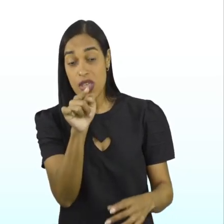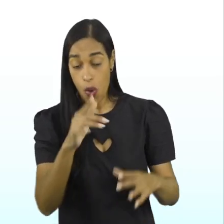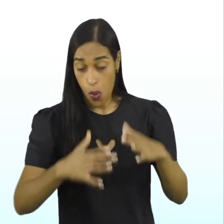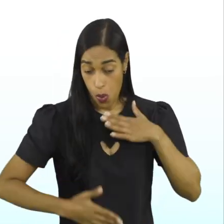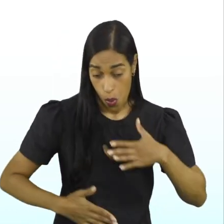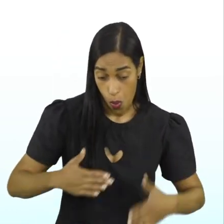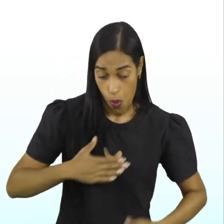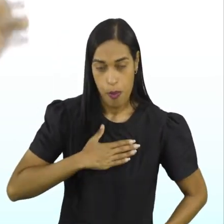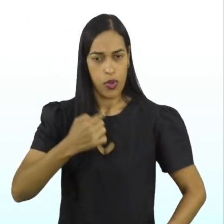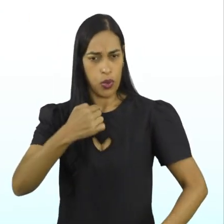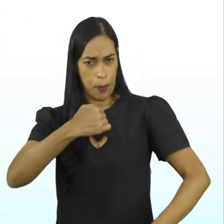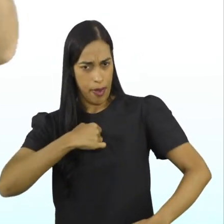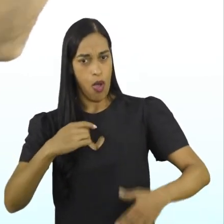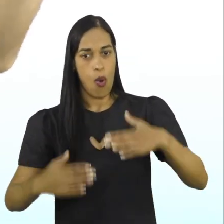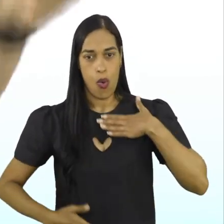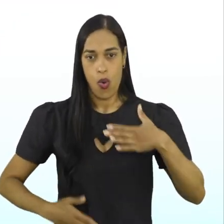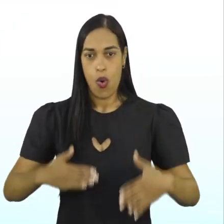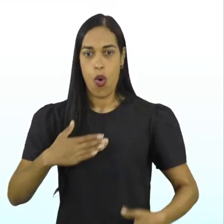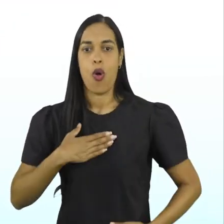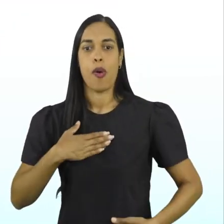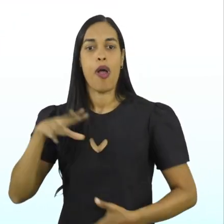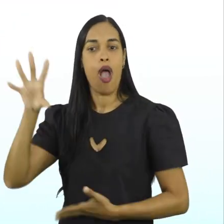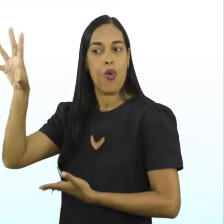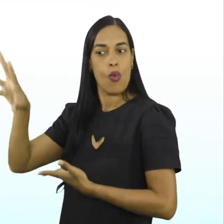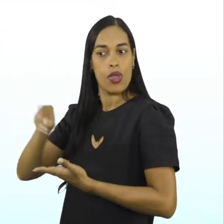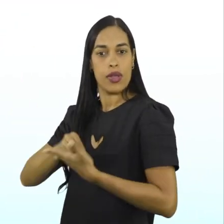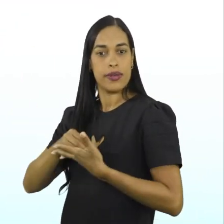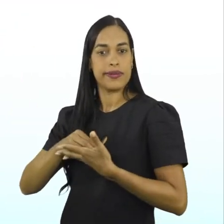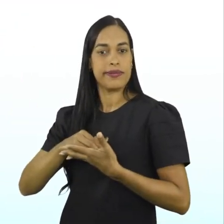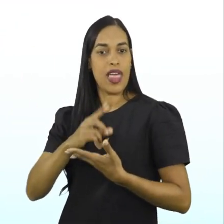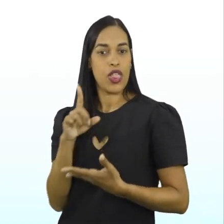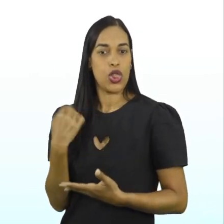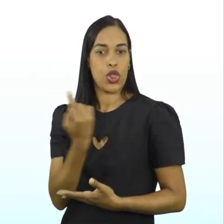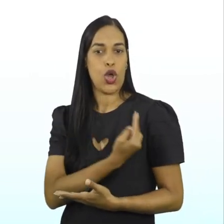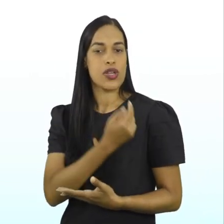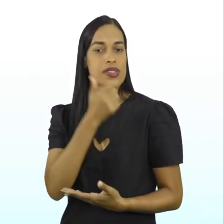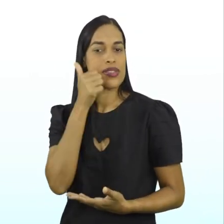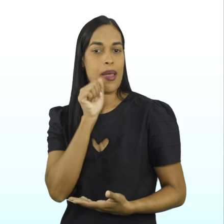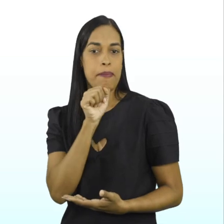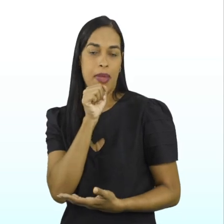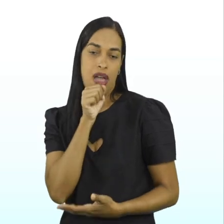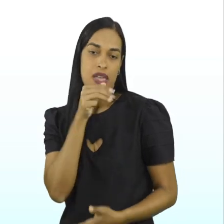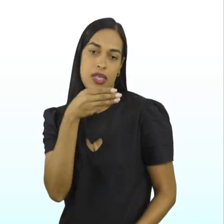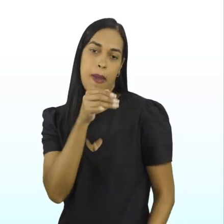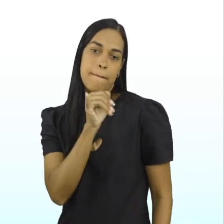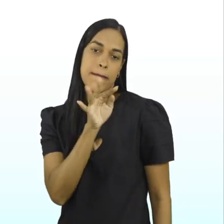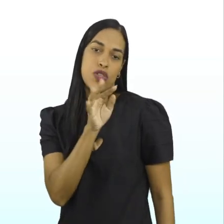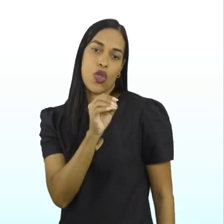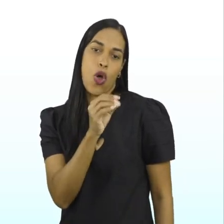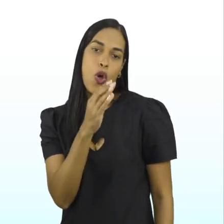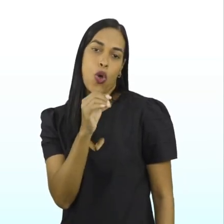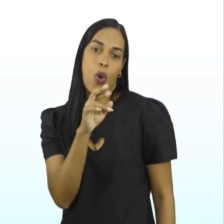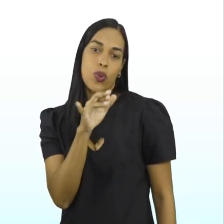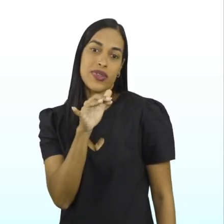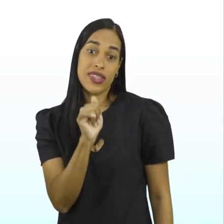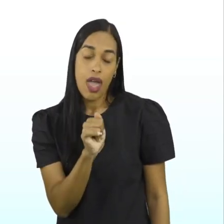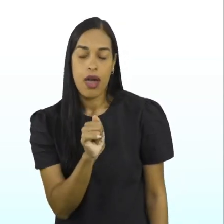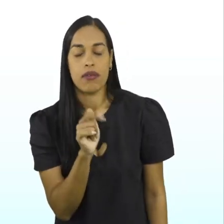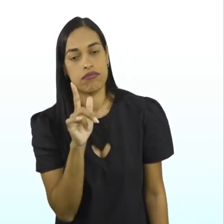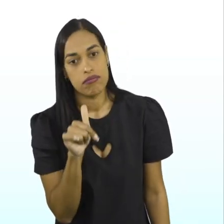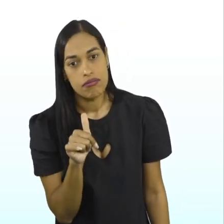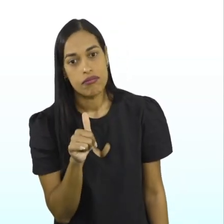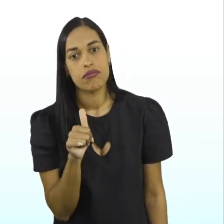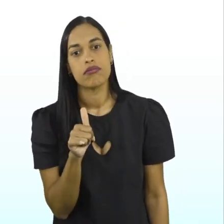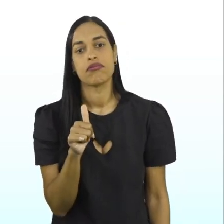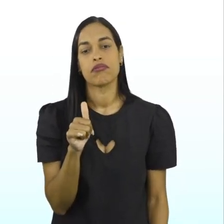corpo agora são cópias das mitocôndrias da nossa mãe. É zero pai. Mitocôndria